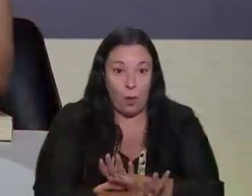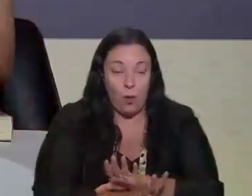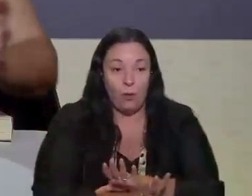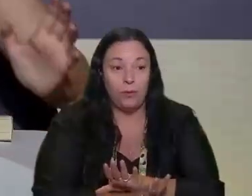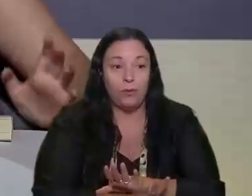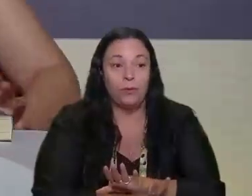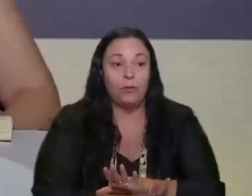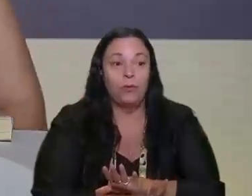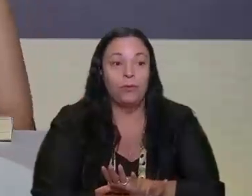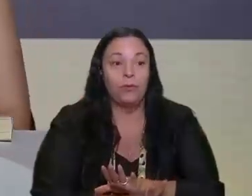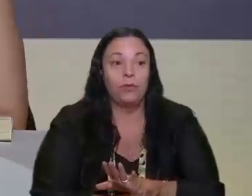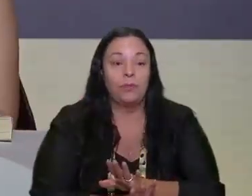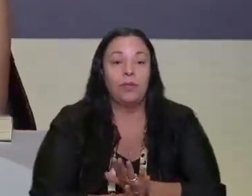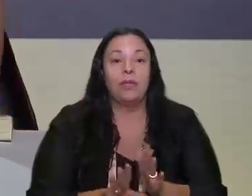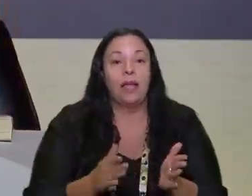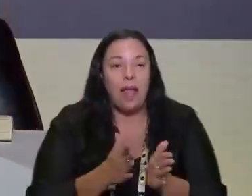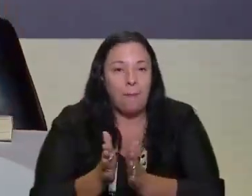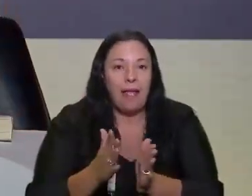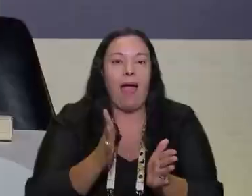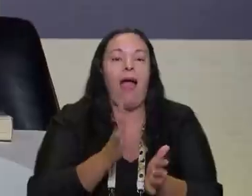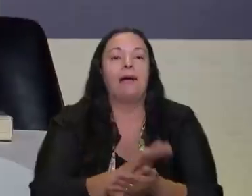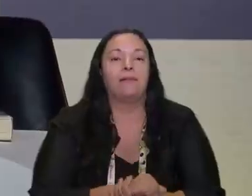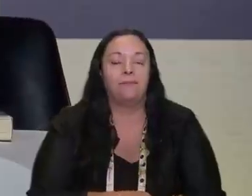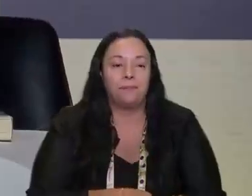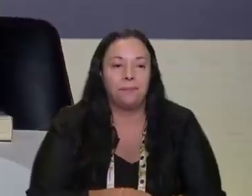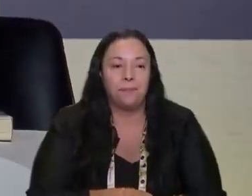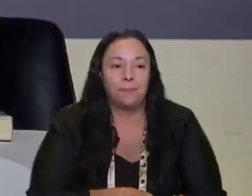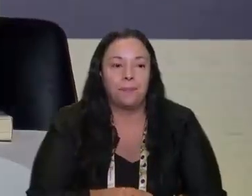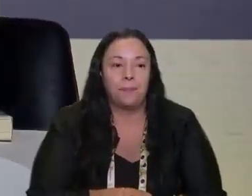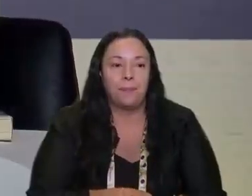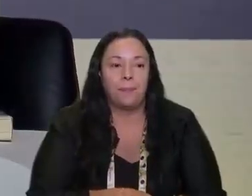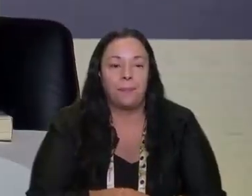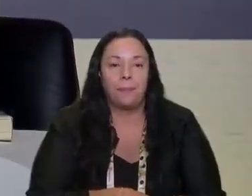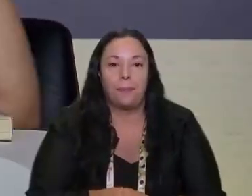porém a encaminhar. Ele foi